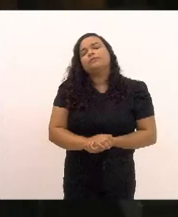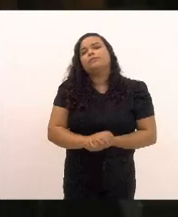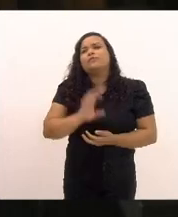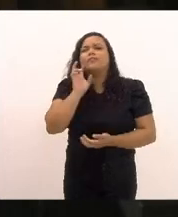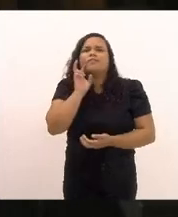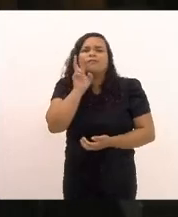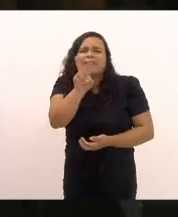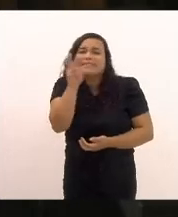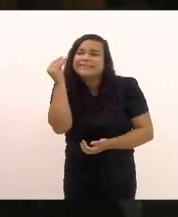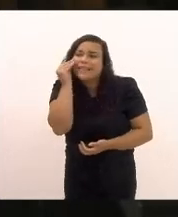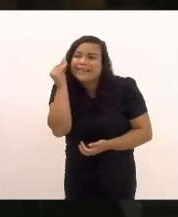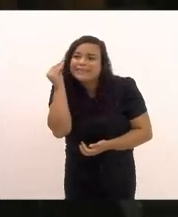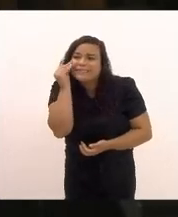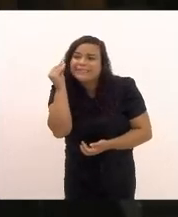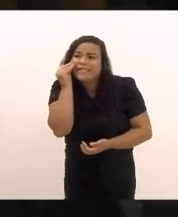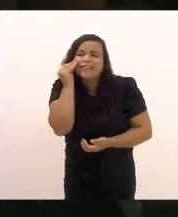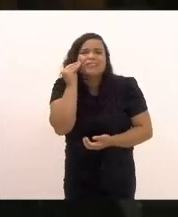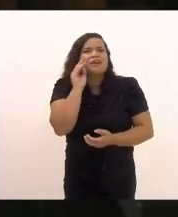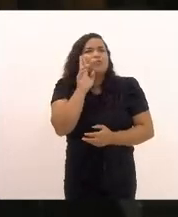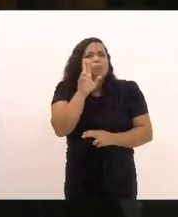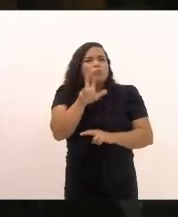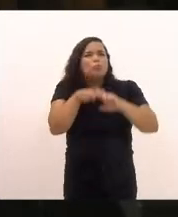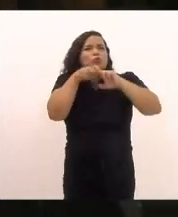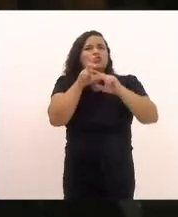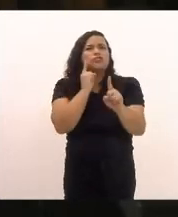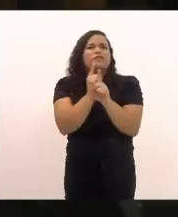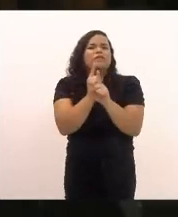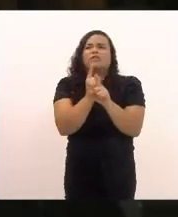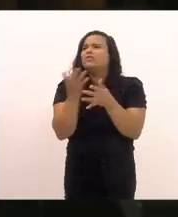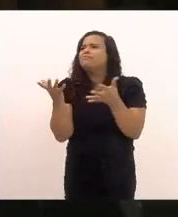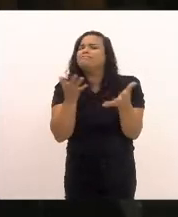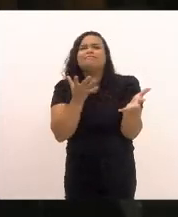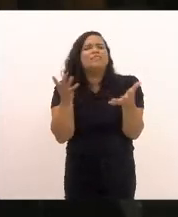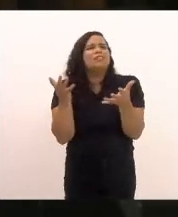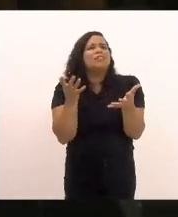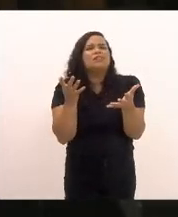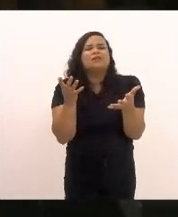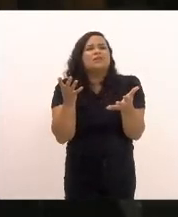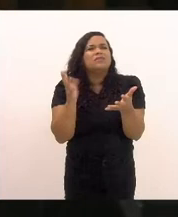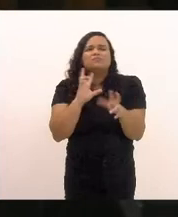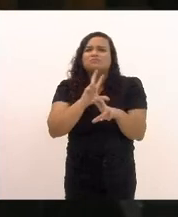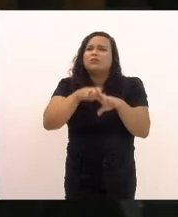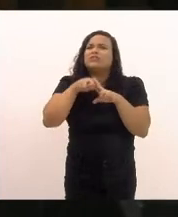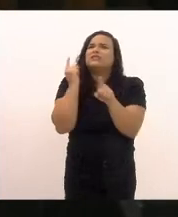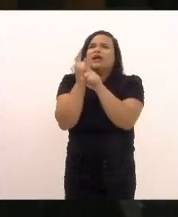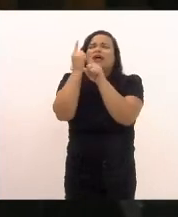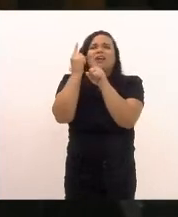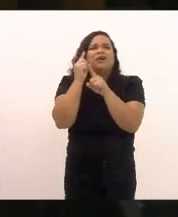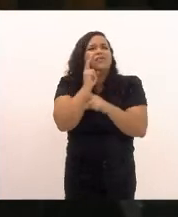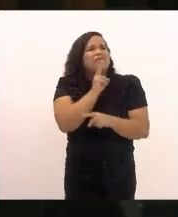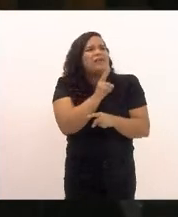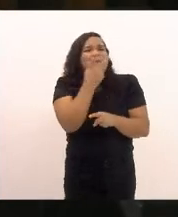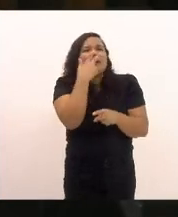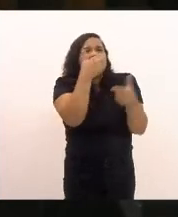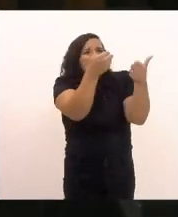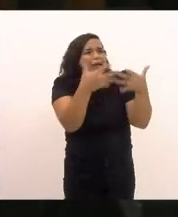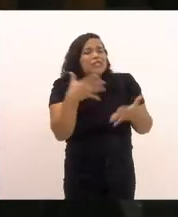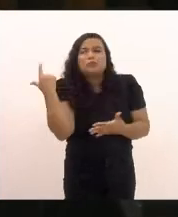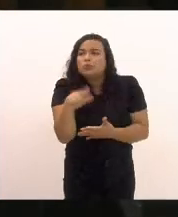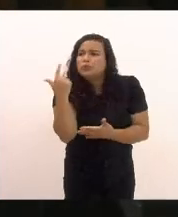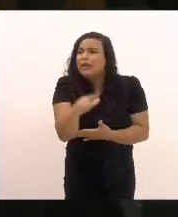tentando traçar justificativas para algo que é injustificável, que é a